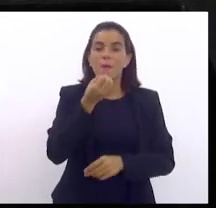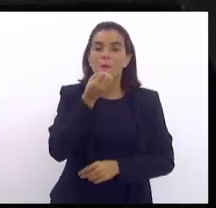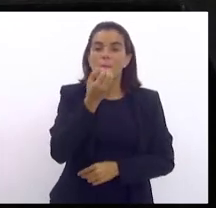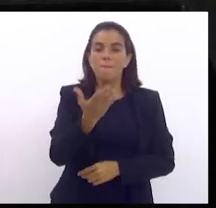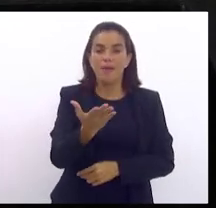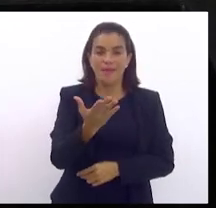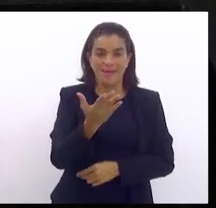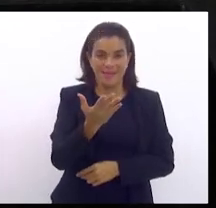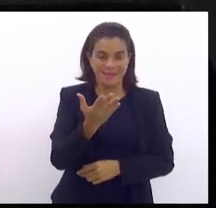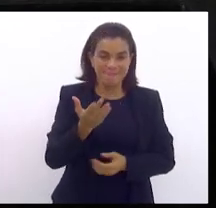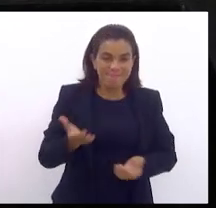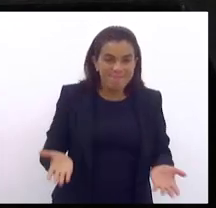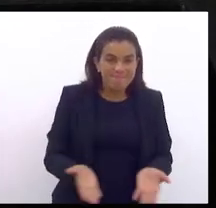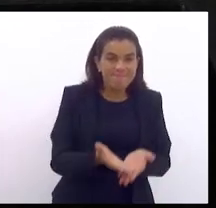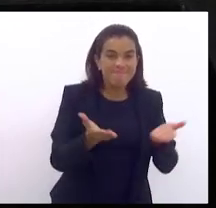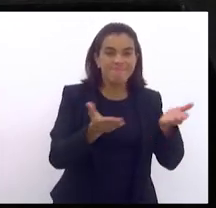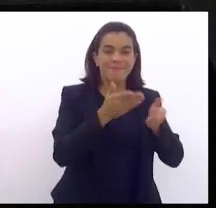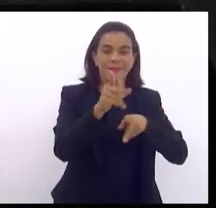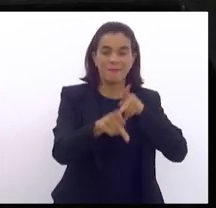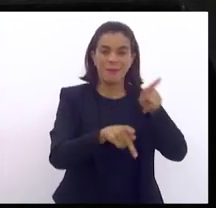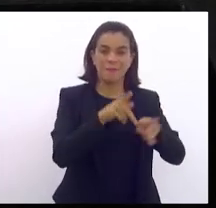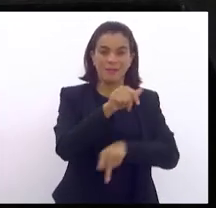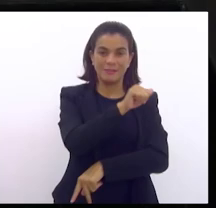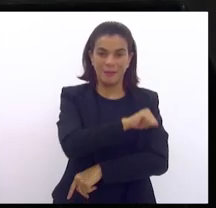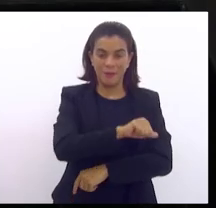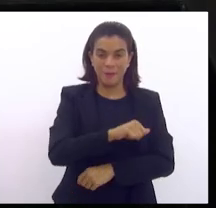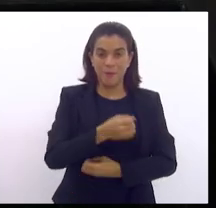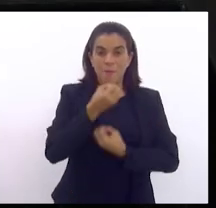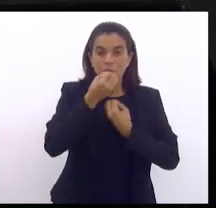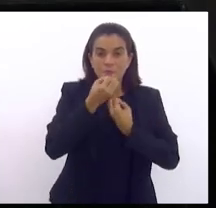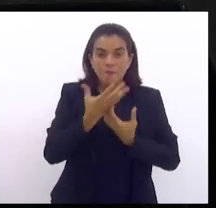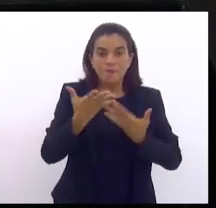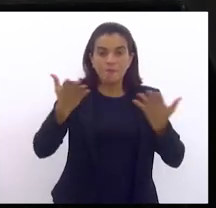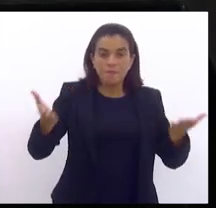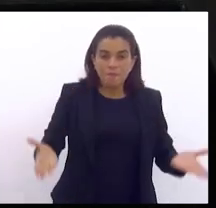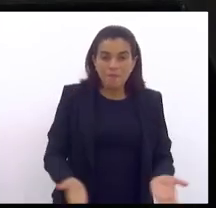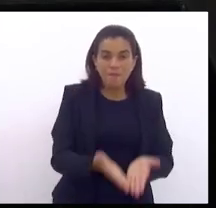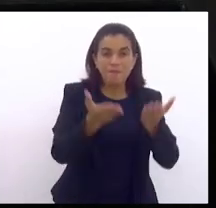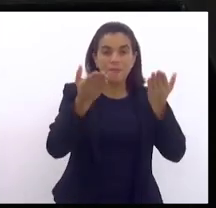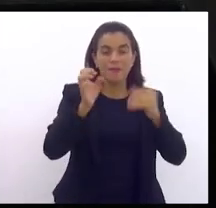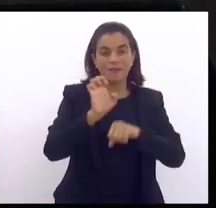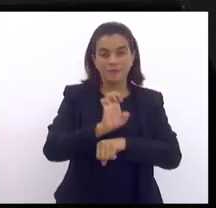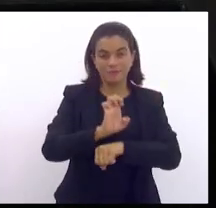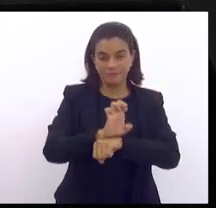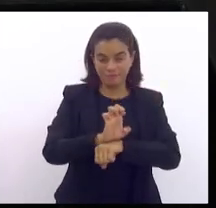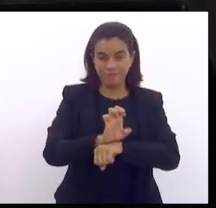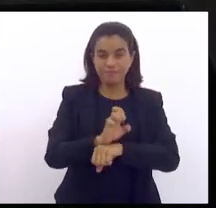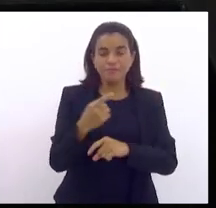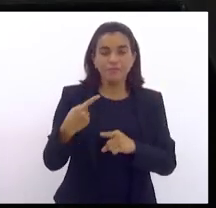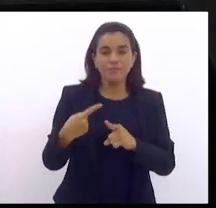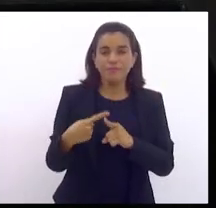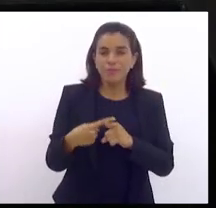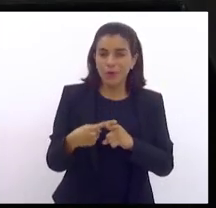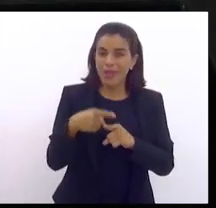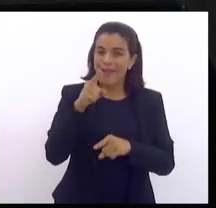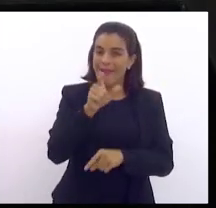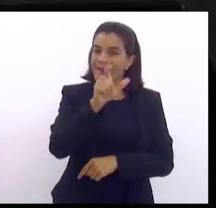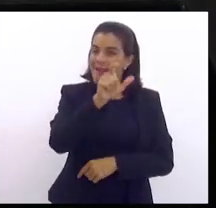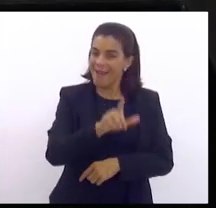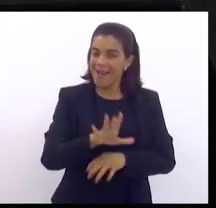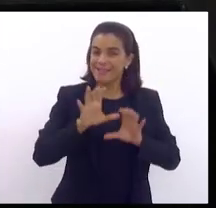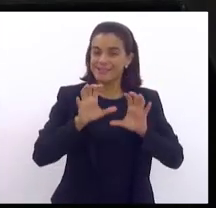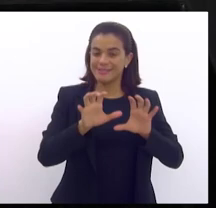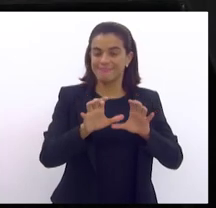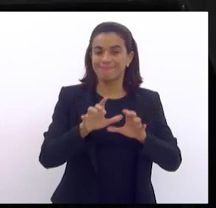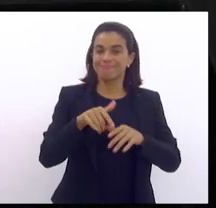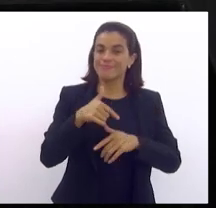da população do Estado do Rio de Janeiro, o bem-estar do nosso Estado, porque é dessa forma que nós